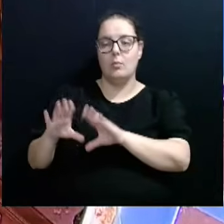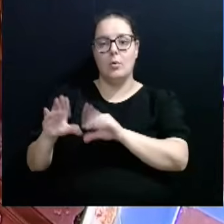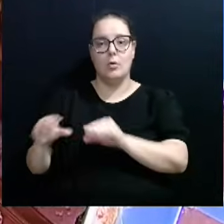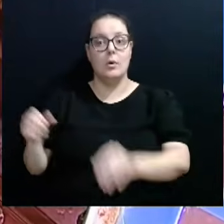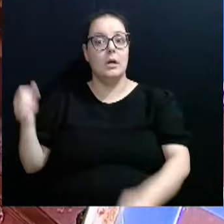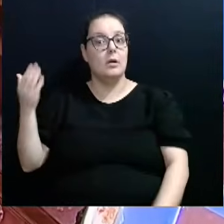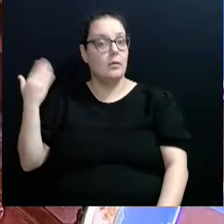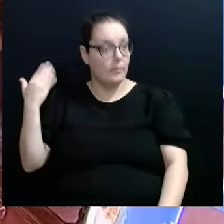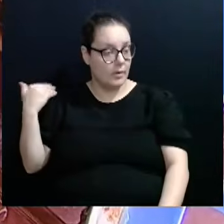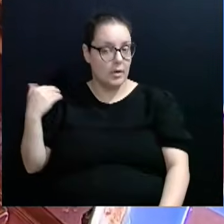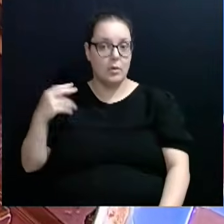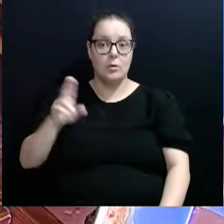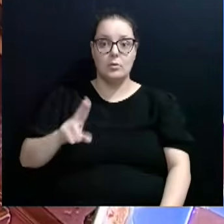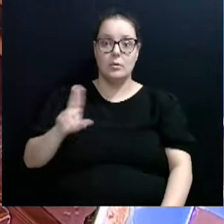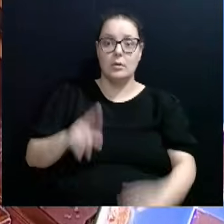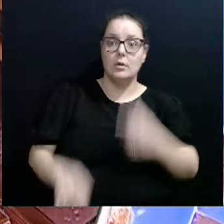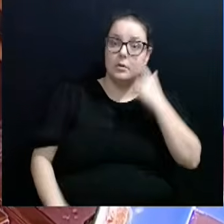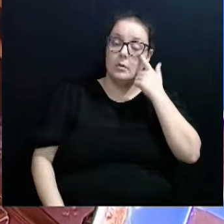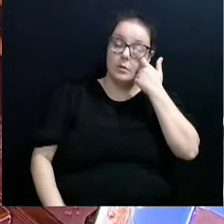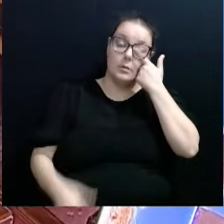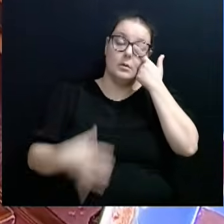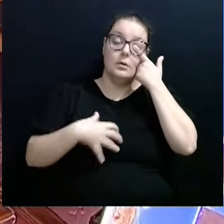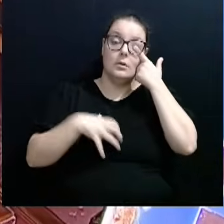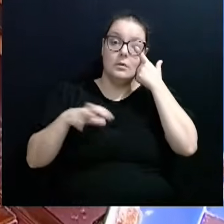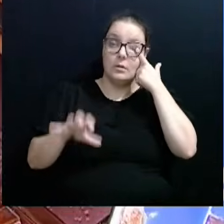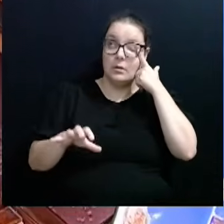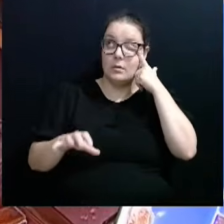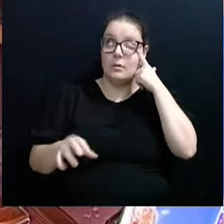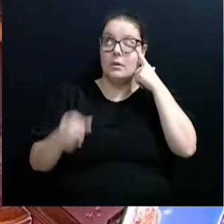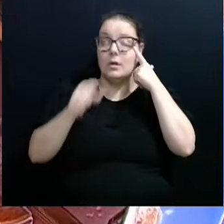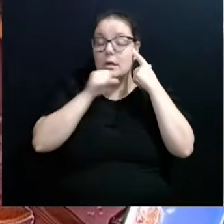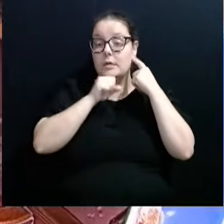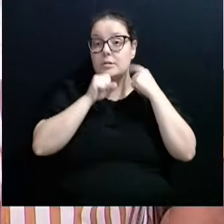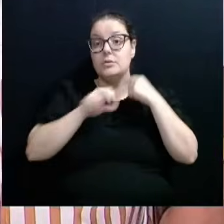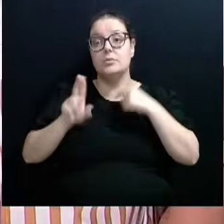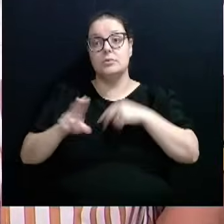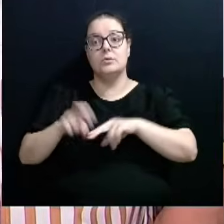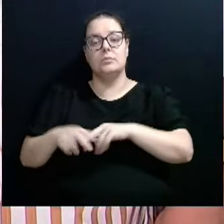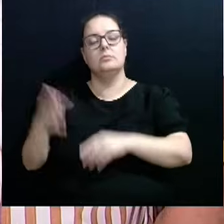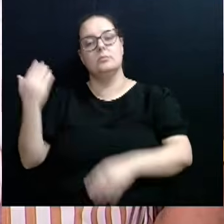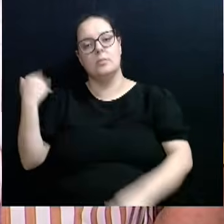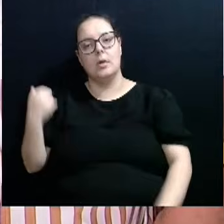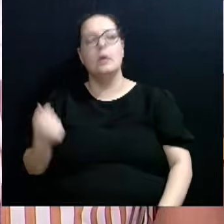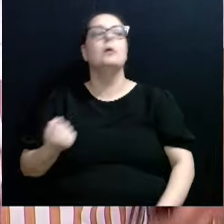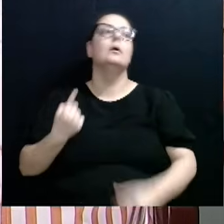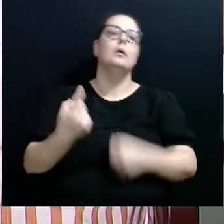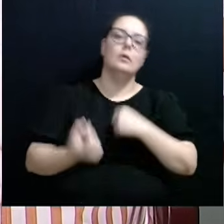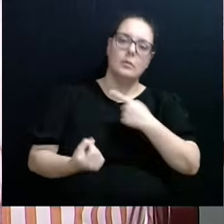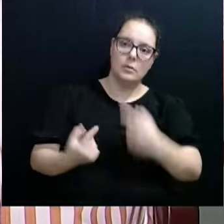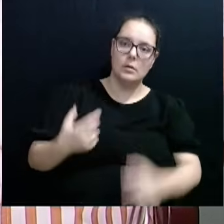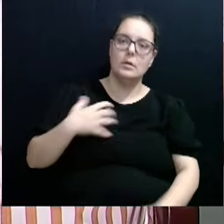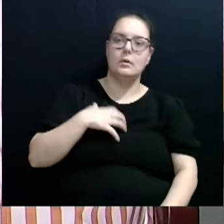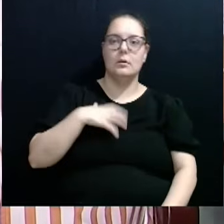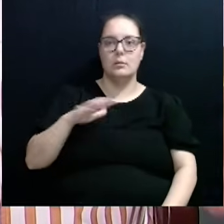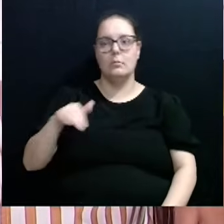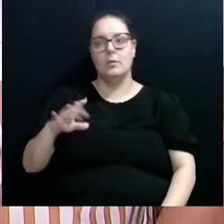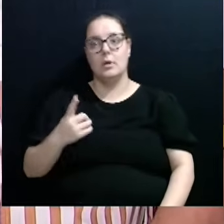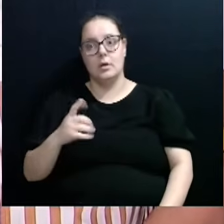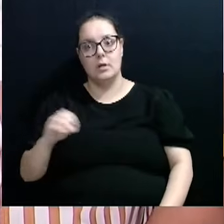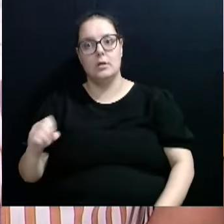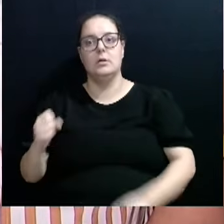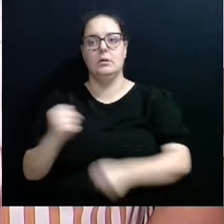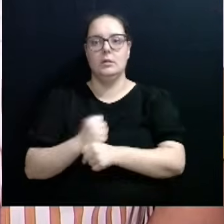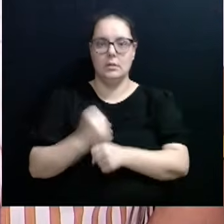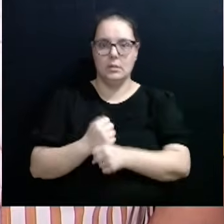usados, então foi isso. O meu é antigos e usados. De vez em quando aparece umas peças que assim, tem mais de 100 anos. Tenho aqui peças de mais de